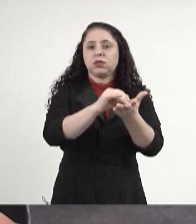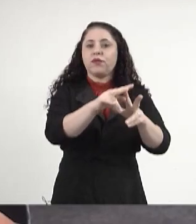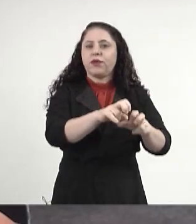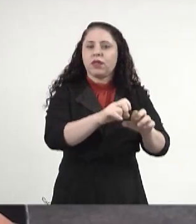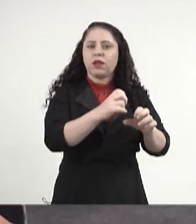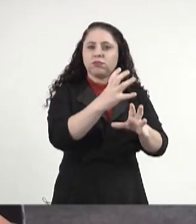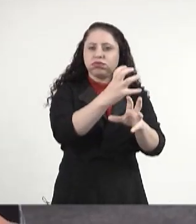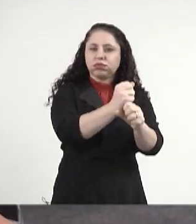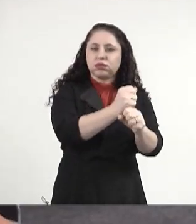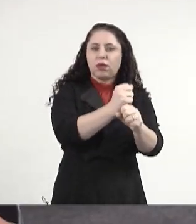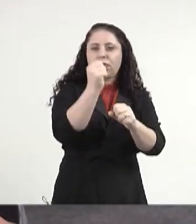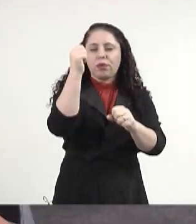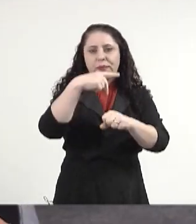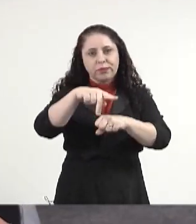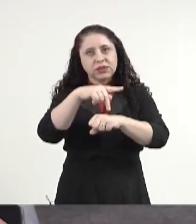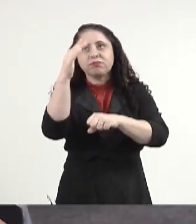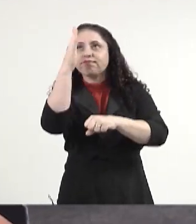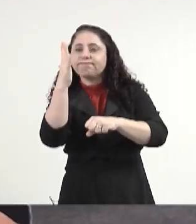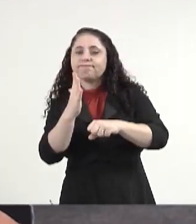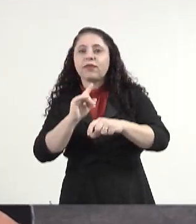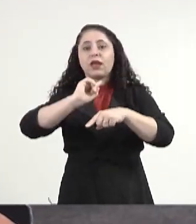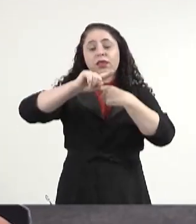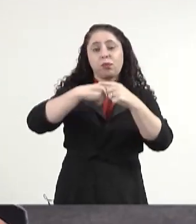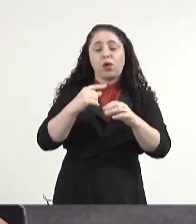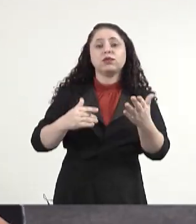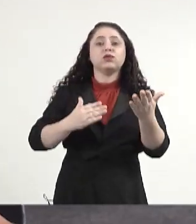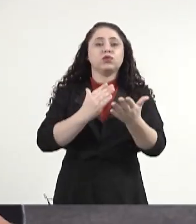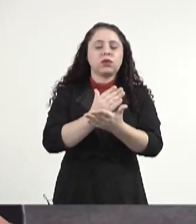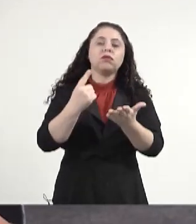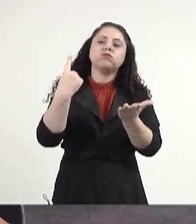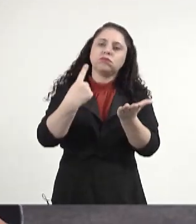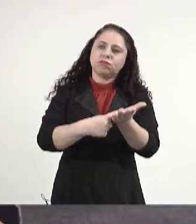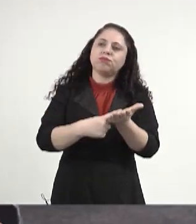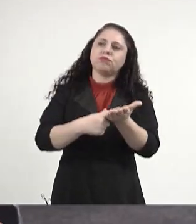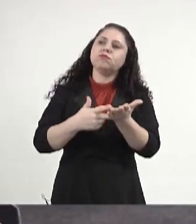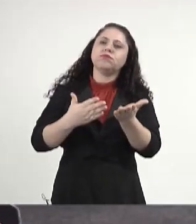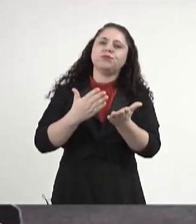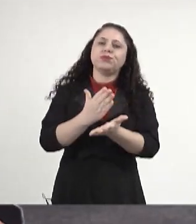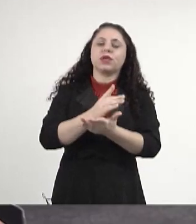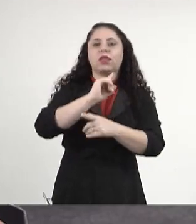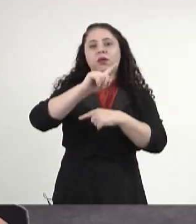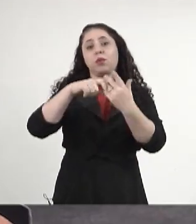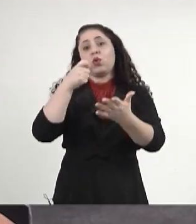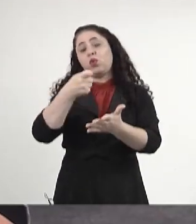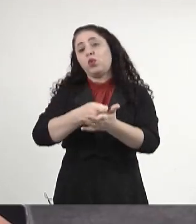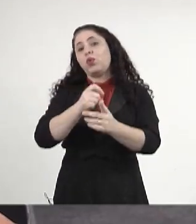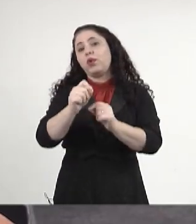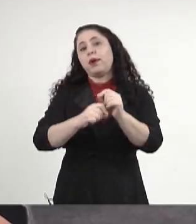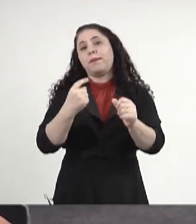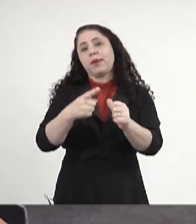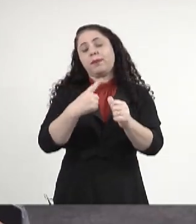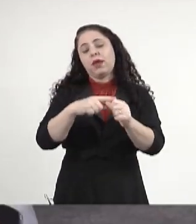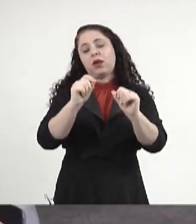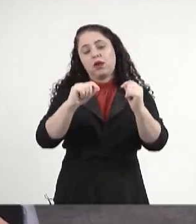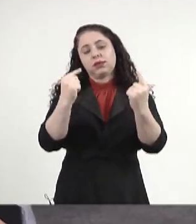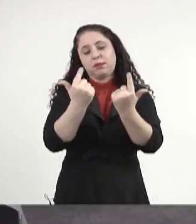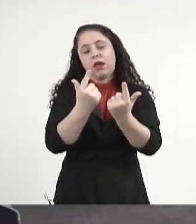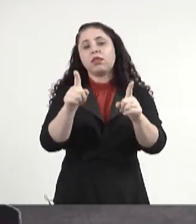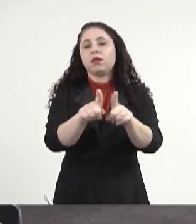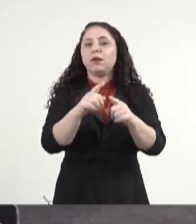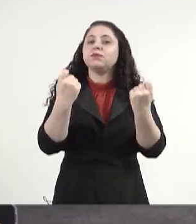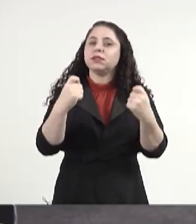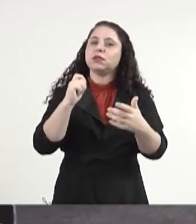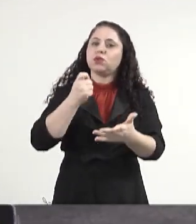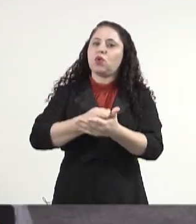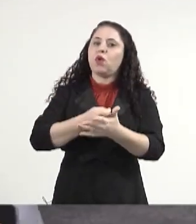Fazendas de todo o país. Após esses incentivos passarem, serem convalidados pelos CONFAZ, obrigatoriamente eles passam pela Assembleia Legislativa através